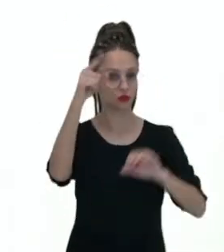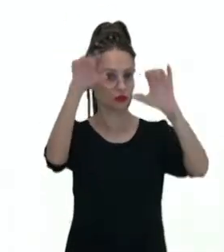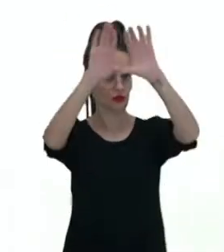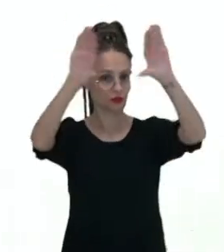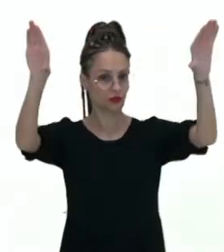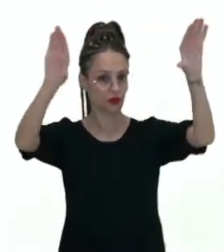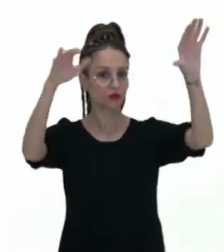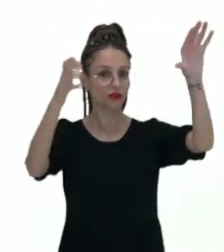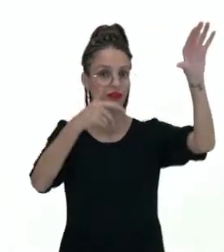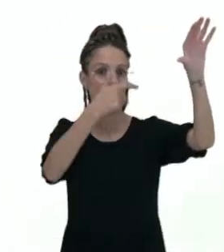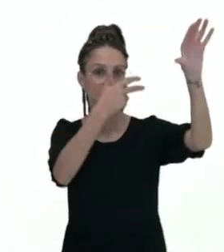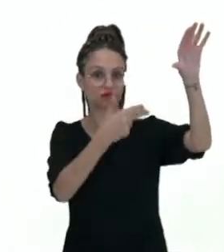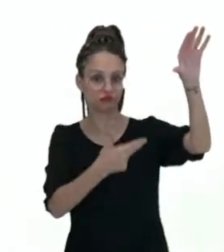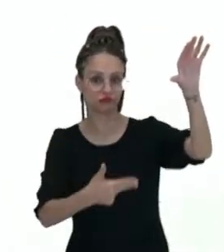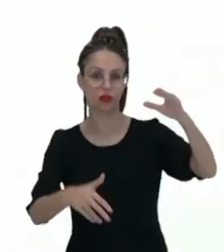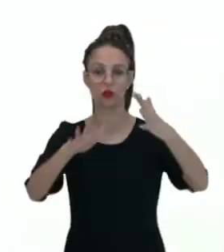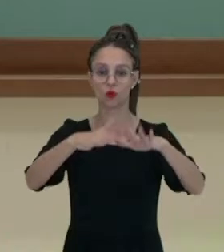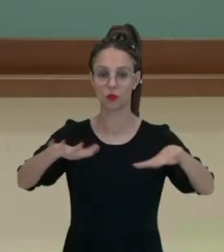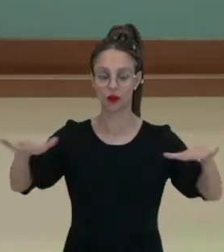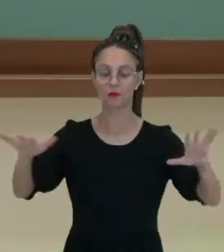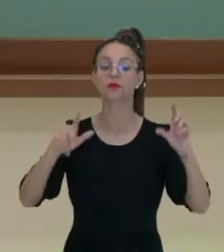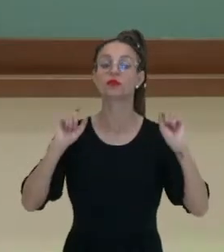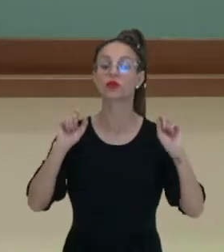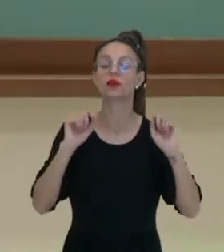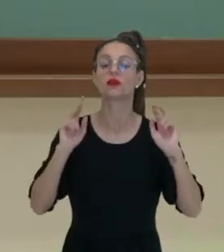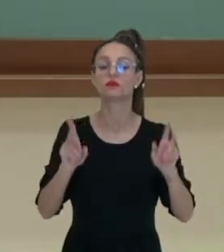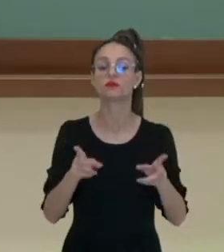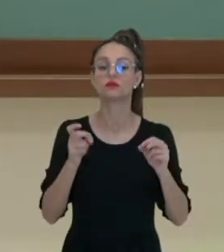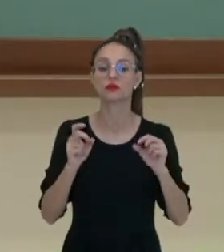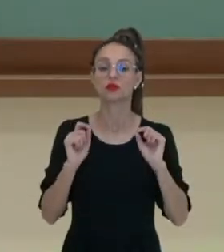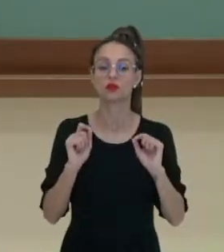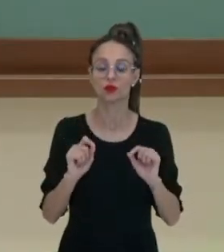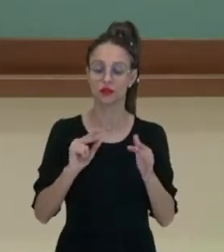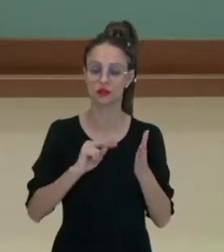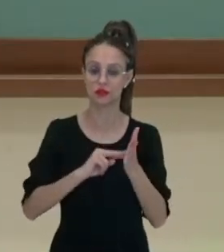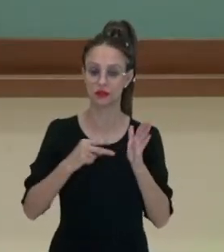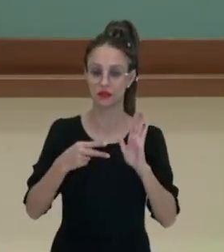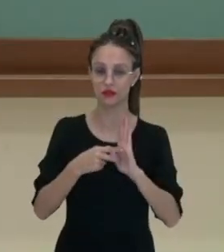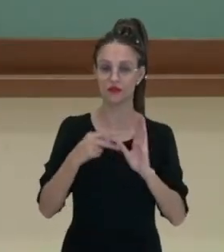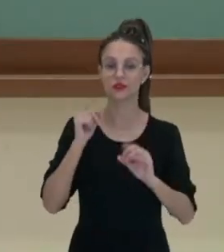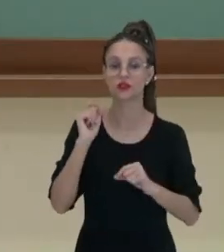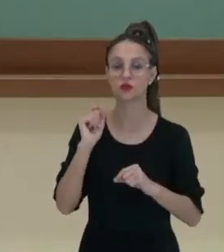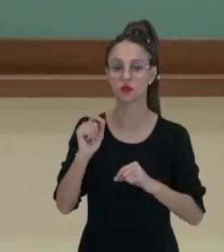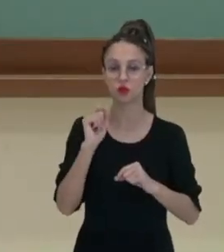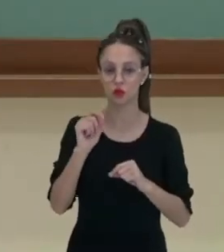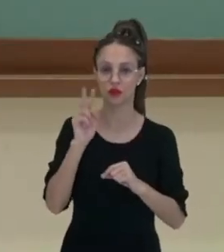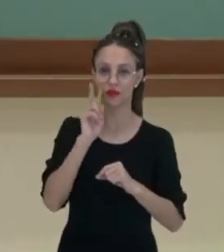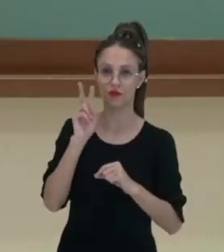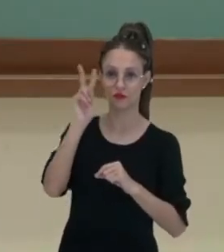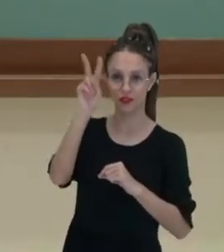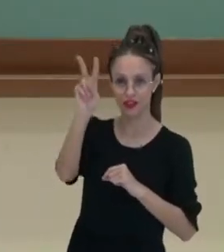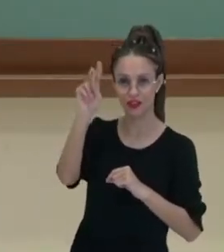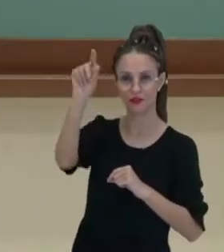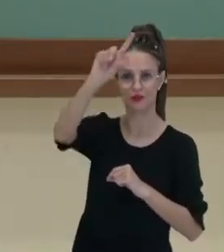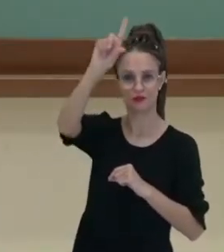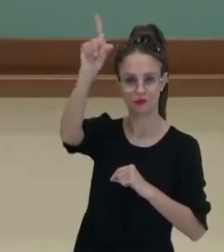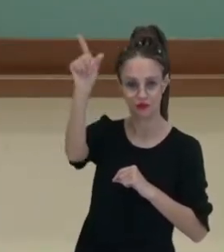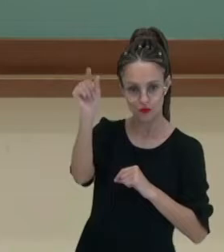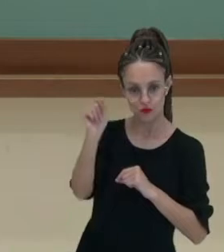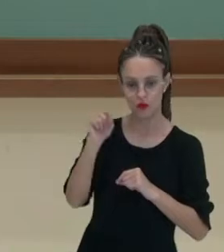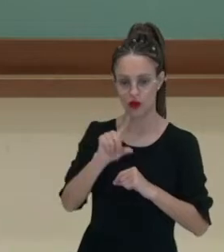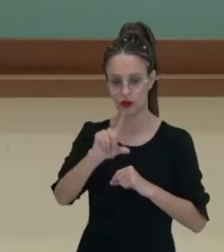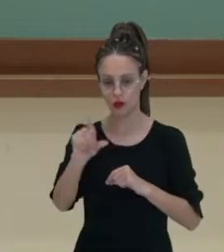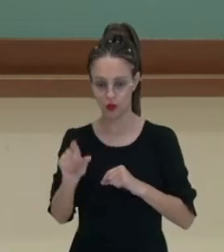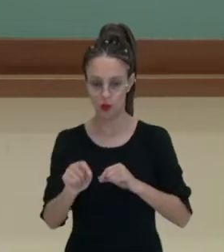mar. Com isso, nós percebemos o quê? Que isto pode significar, né, viu uma lua no céu, viu outra lua no mar,